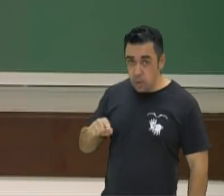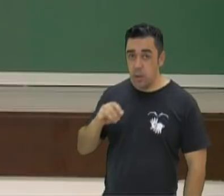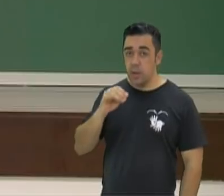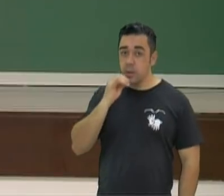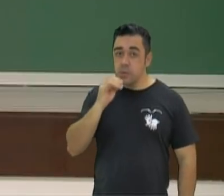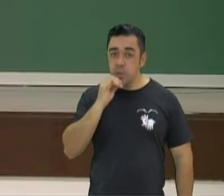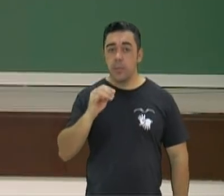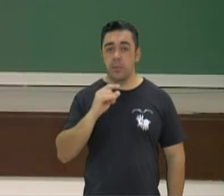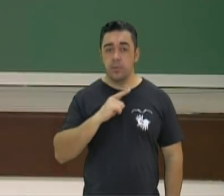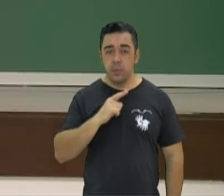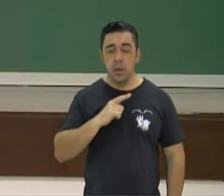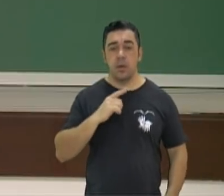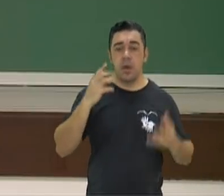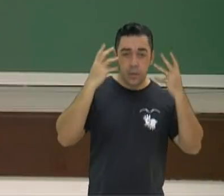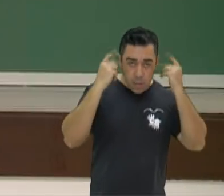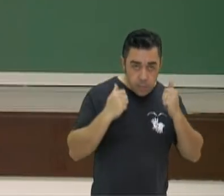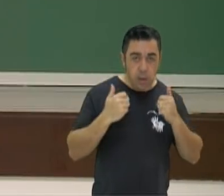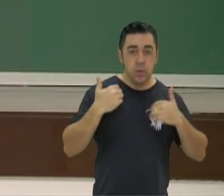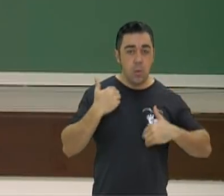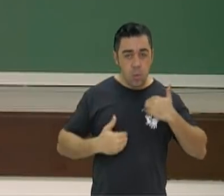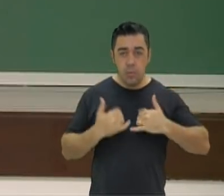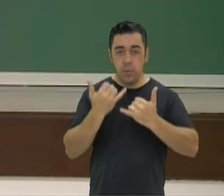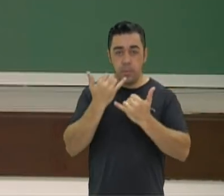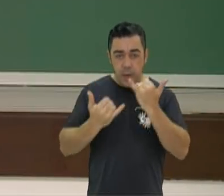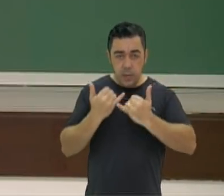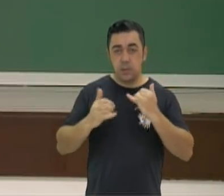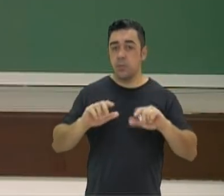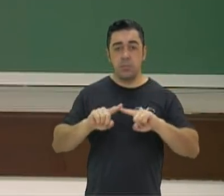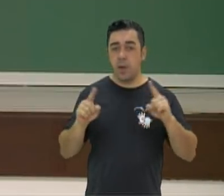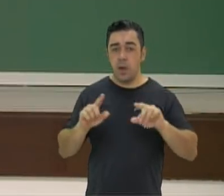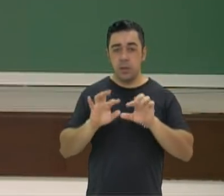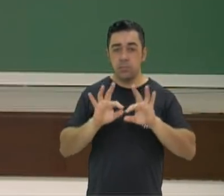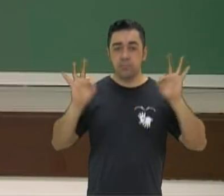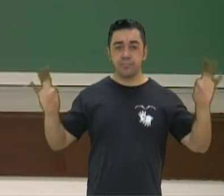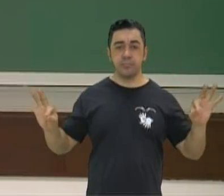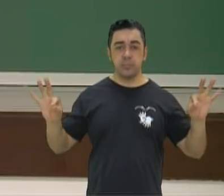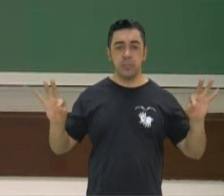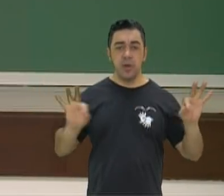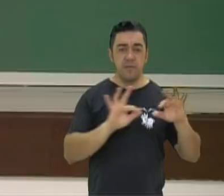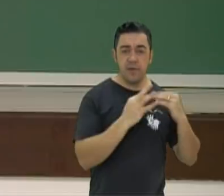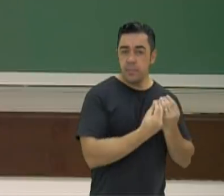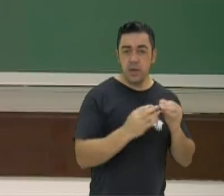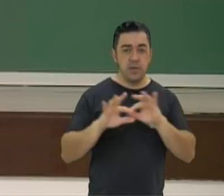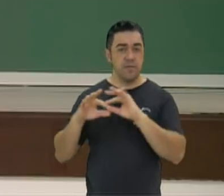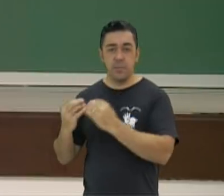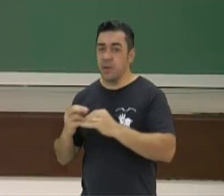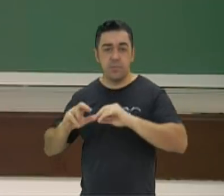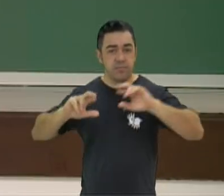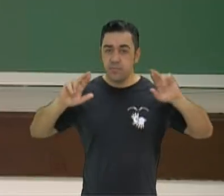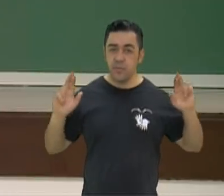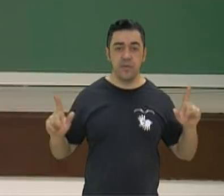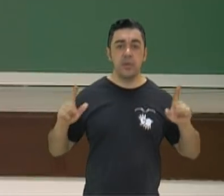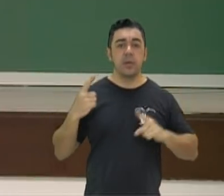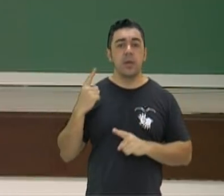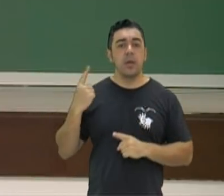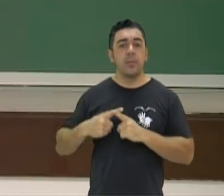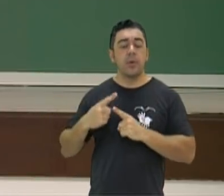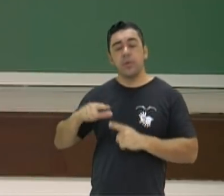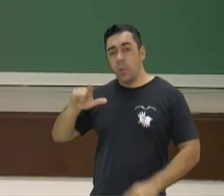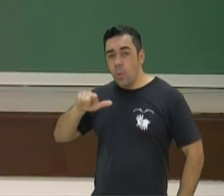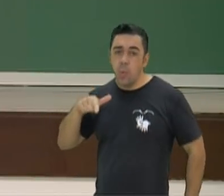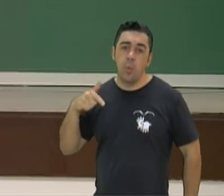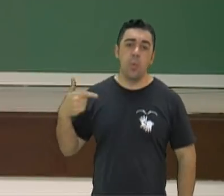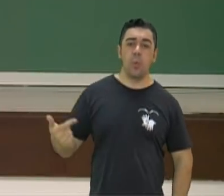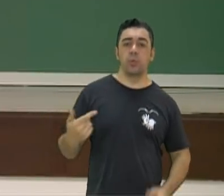de hoje, de animais que têm o corpo parecido e que não têm um parentesco próximo. Que essa semelhança se deu por outro fator, tá? Então,